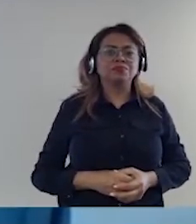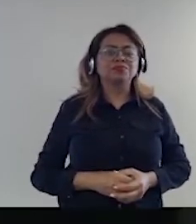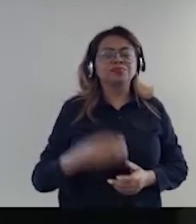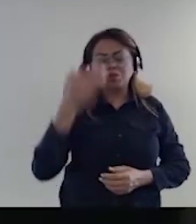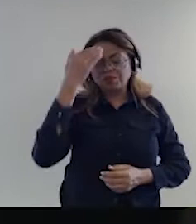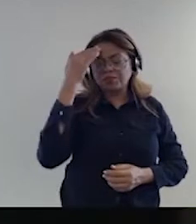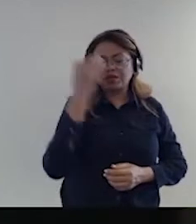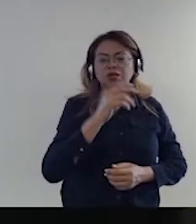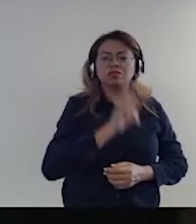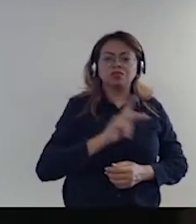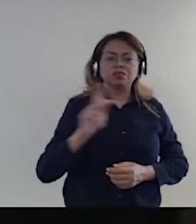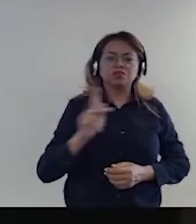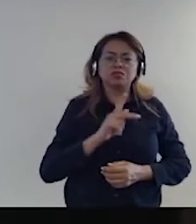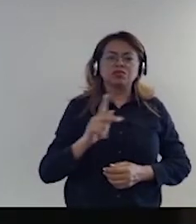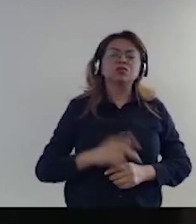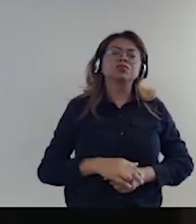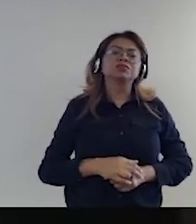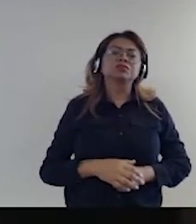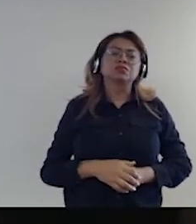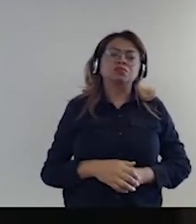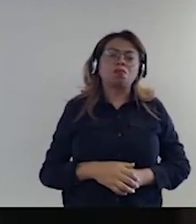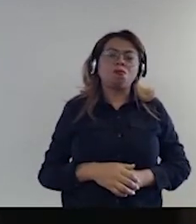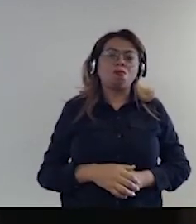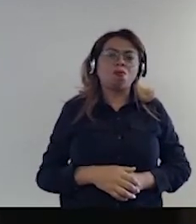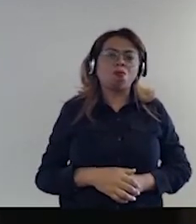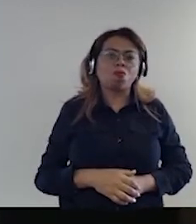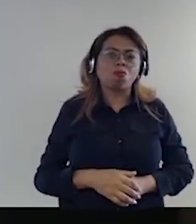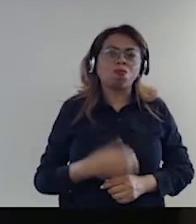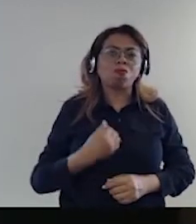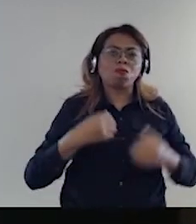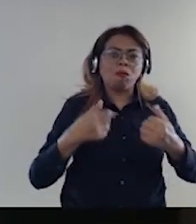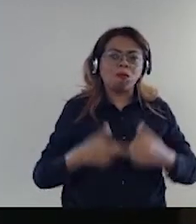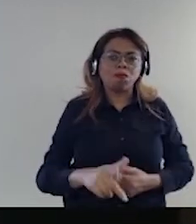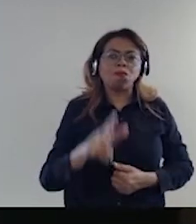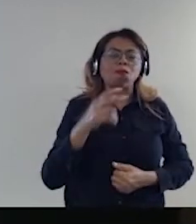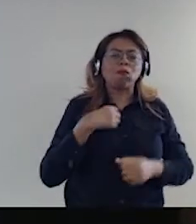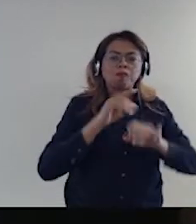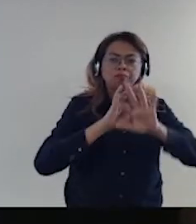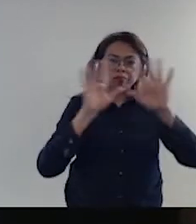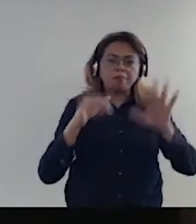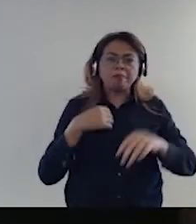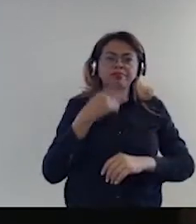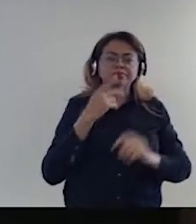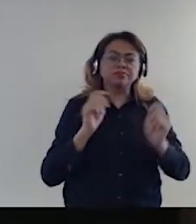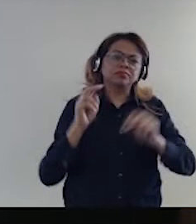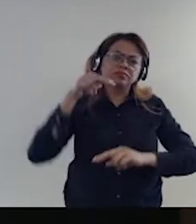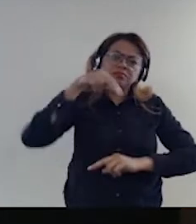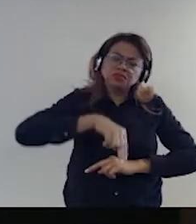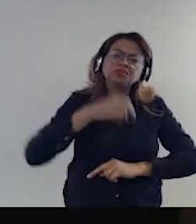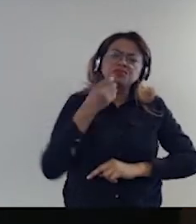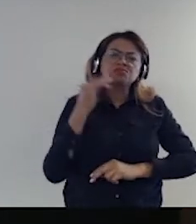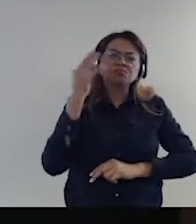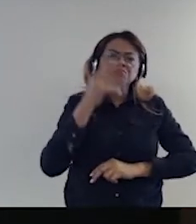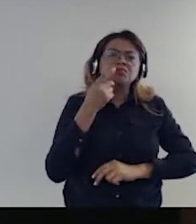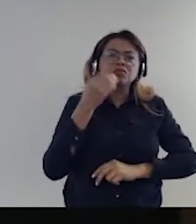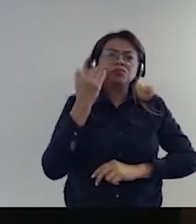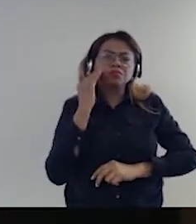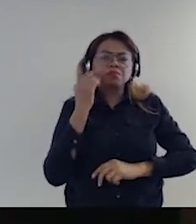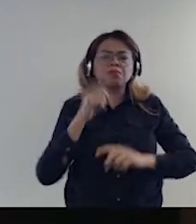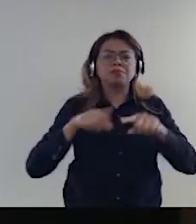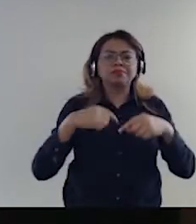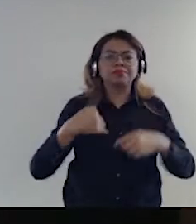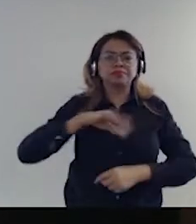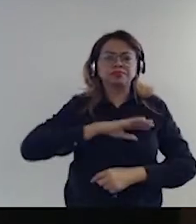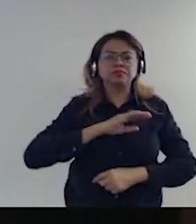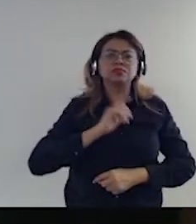Muito obrigado, professor Tepedino. Sempre esclarecedor, o seu posicionamento é sempre esclarecedor para todos nós. Agora nós